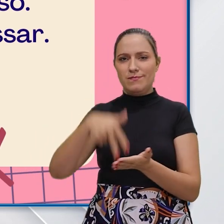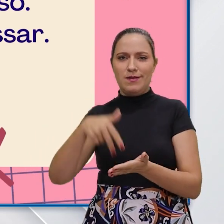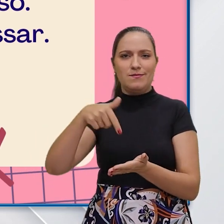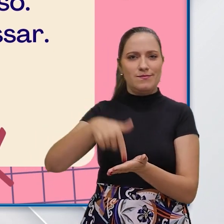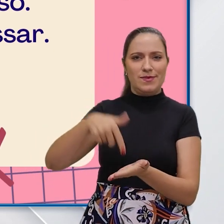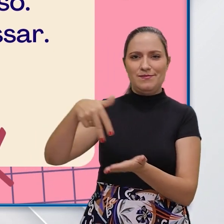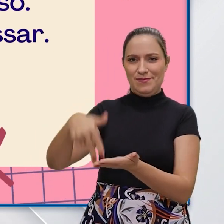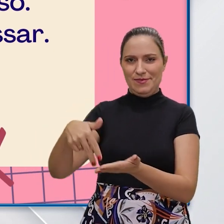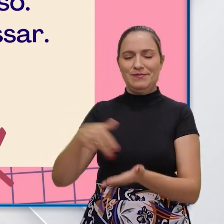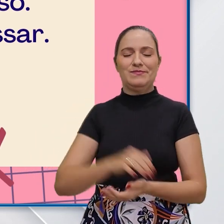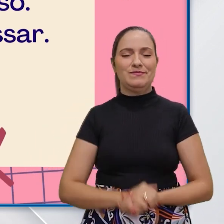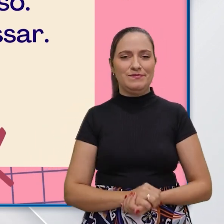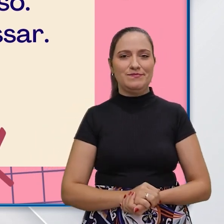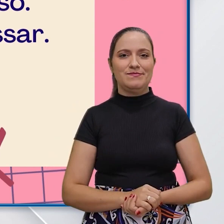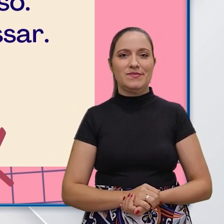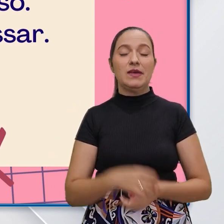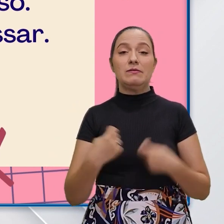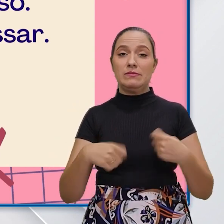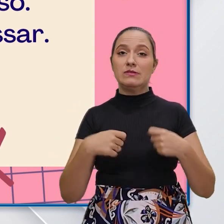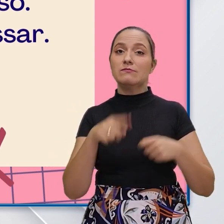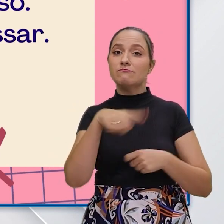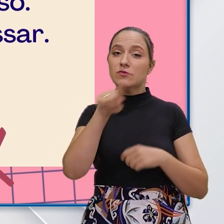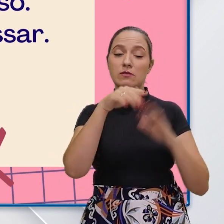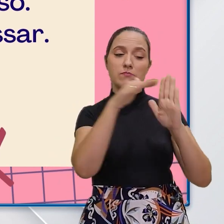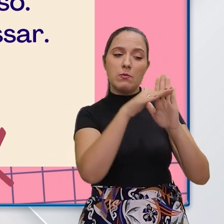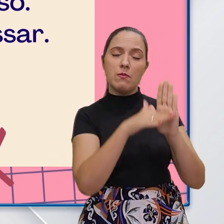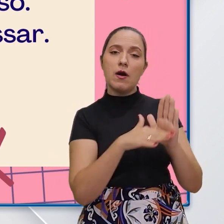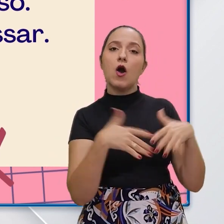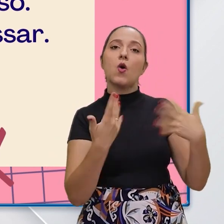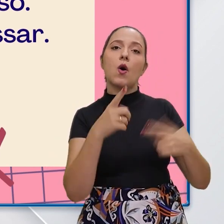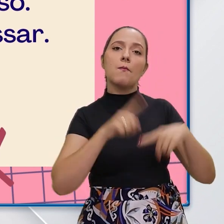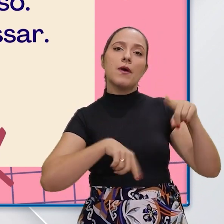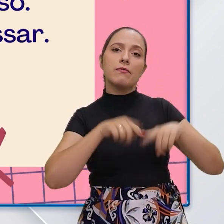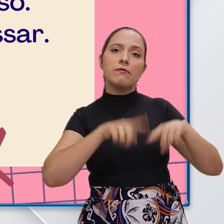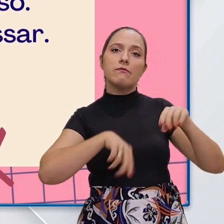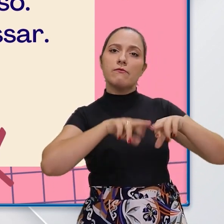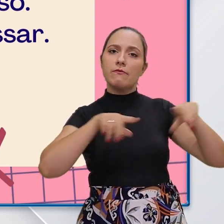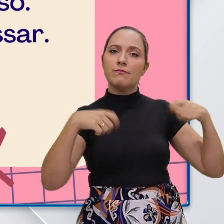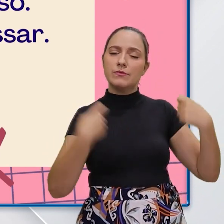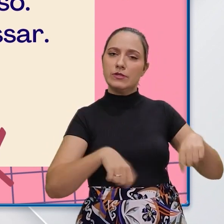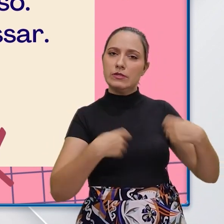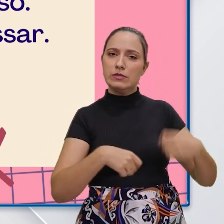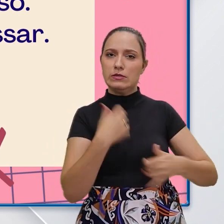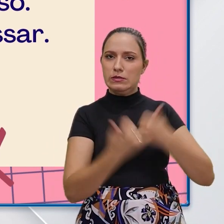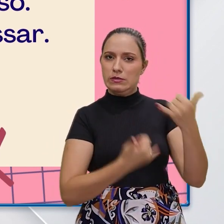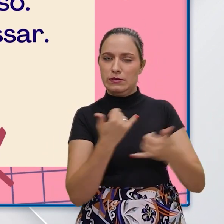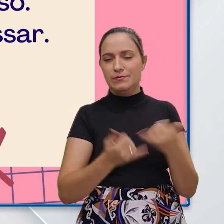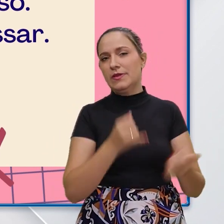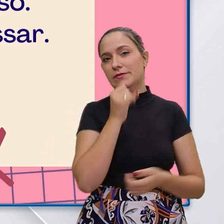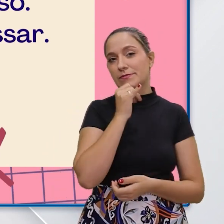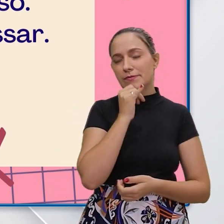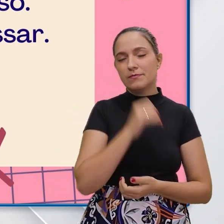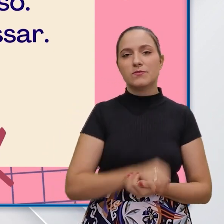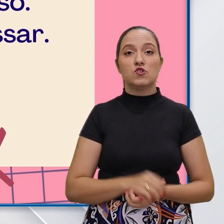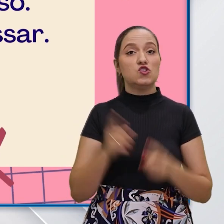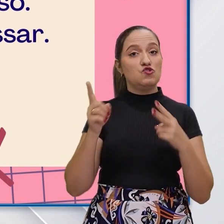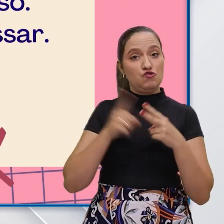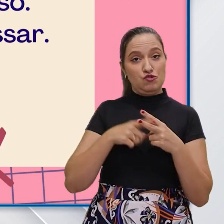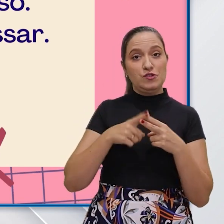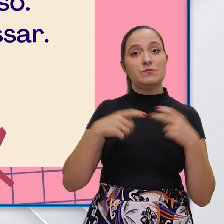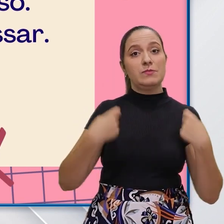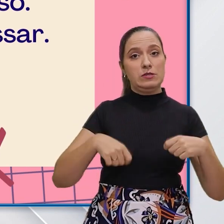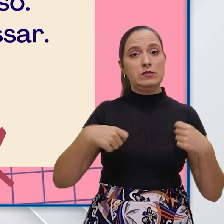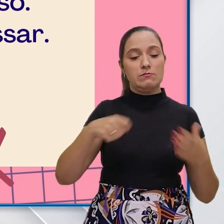amarelinha. Liste os materiais necessários para jogar, como giz